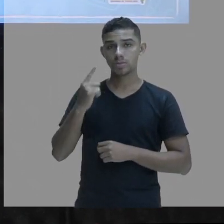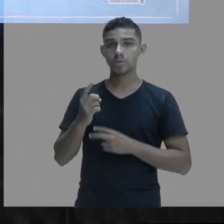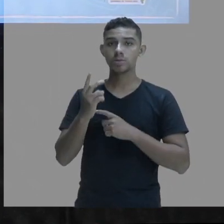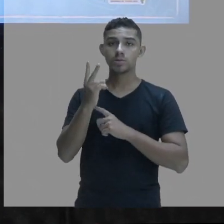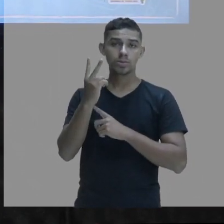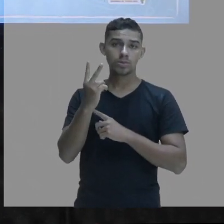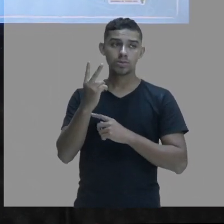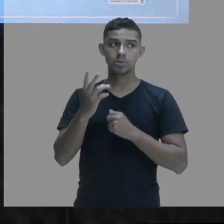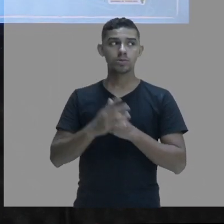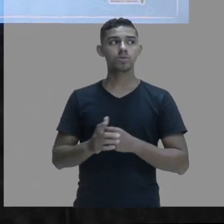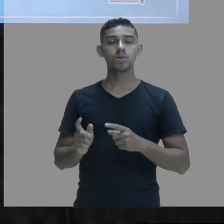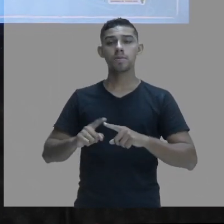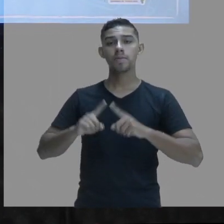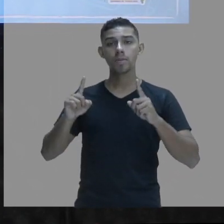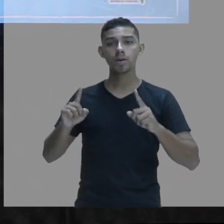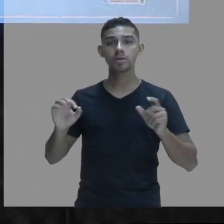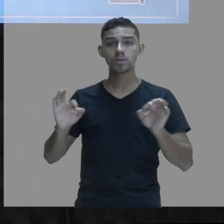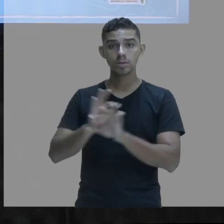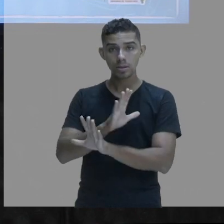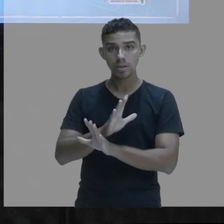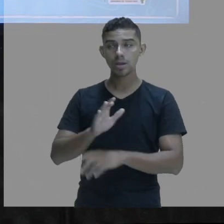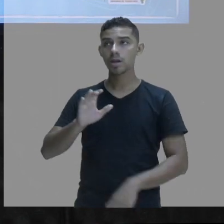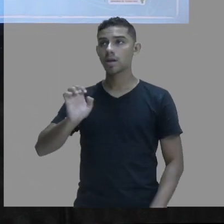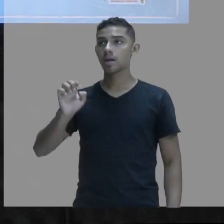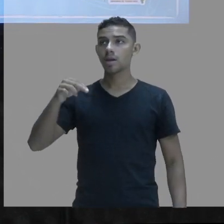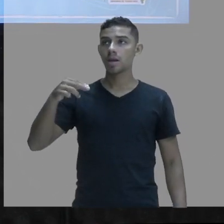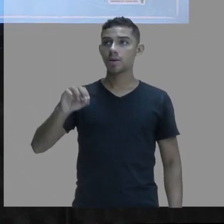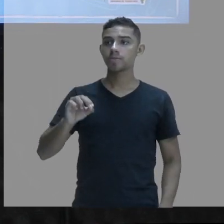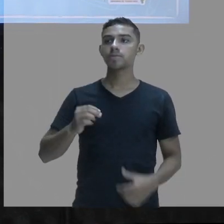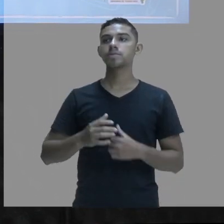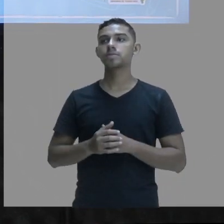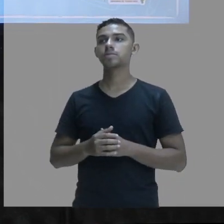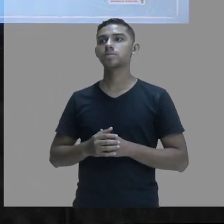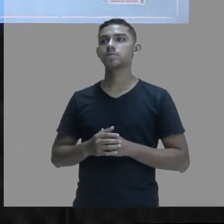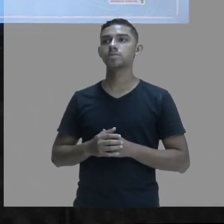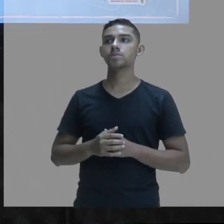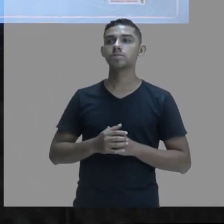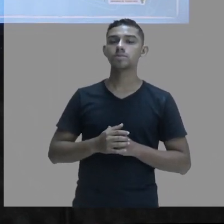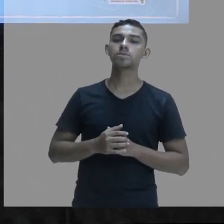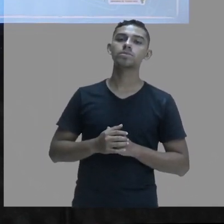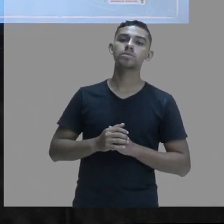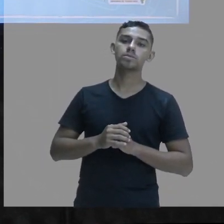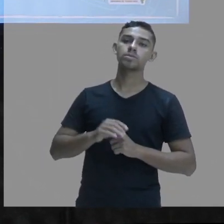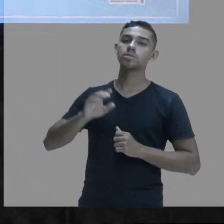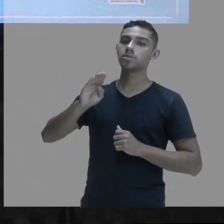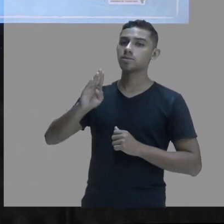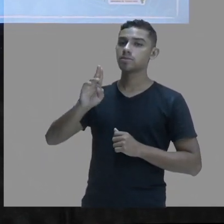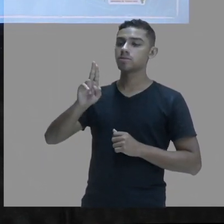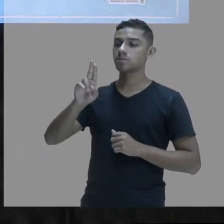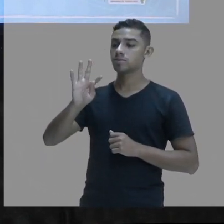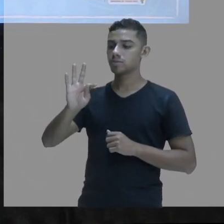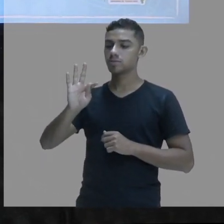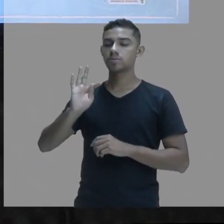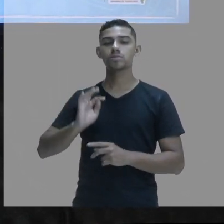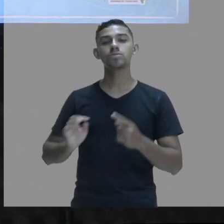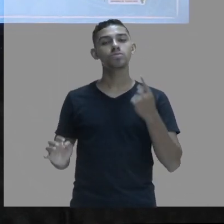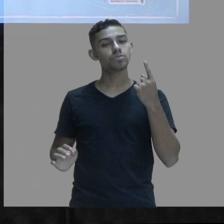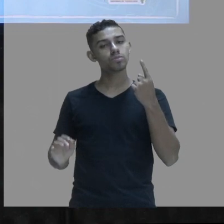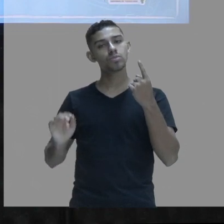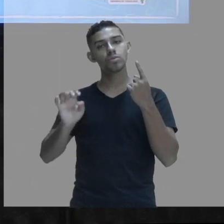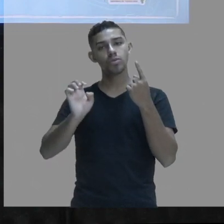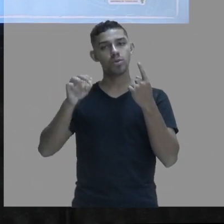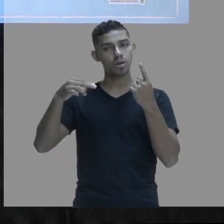número, mais a terminação eno. But, 2, eno. But, 1 eno, é uma estrutura,